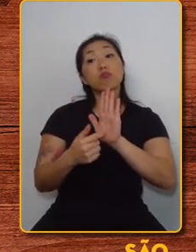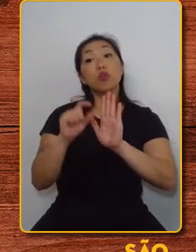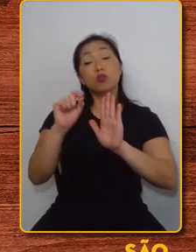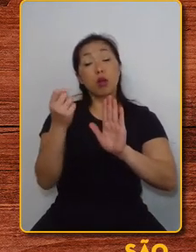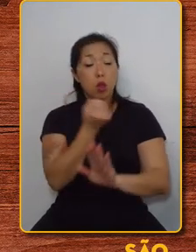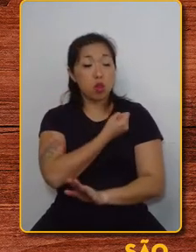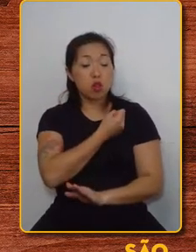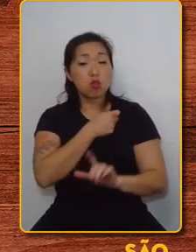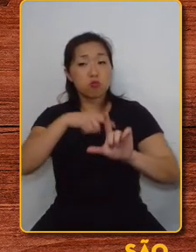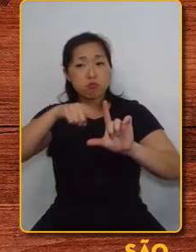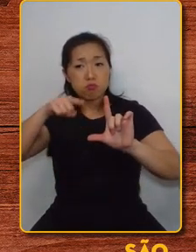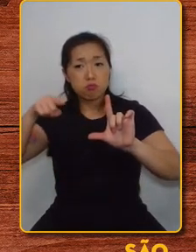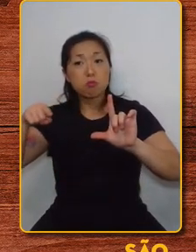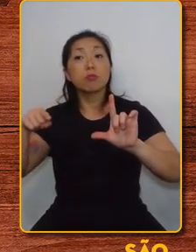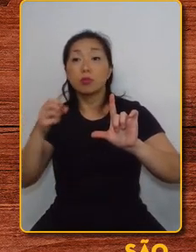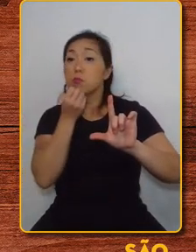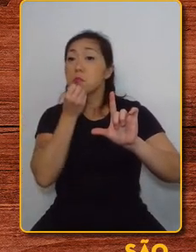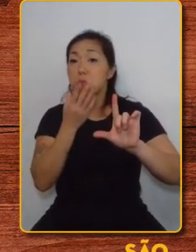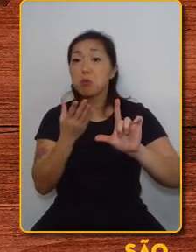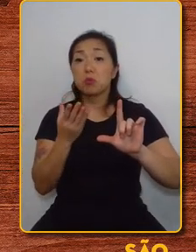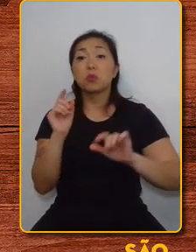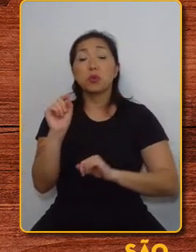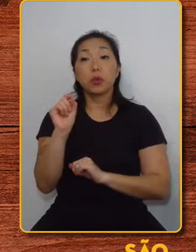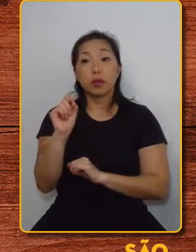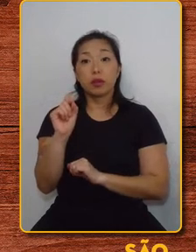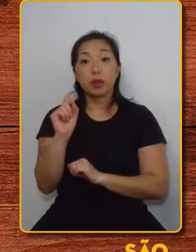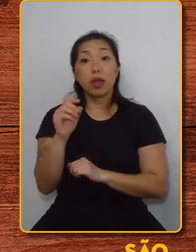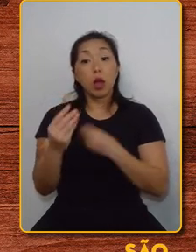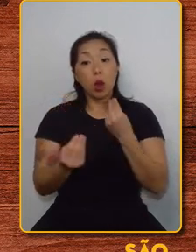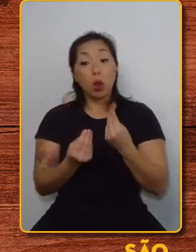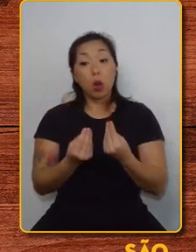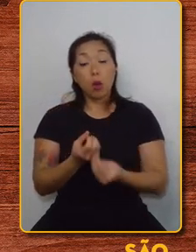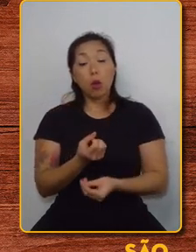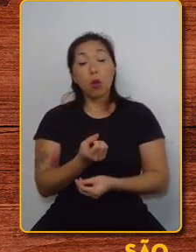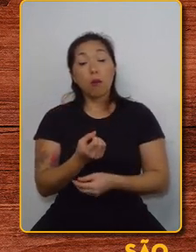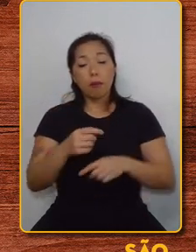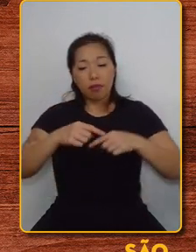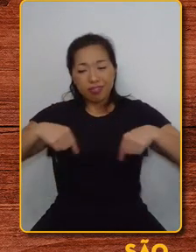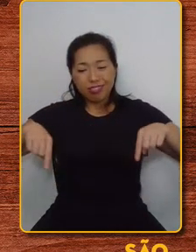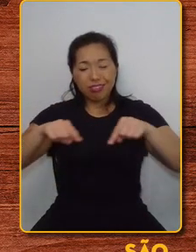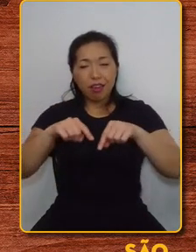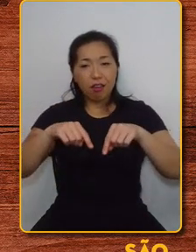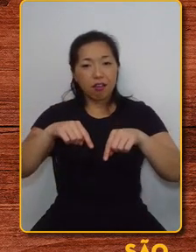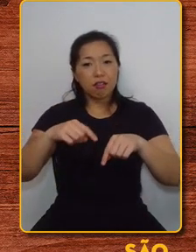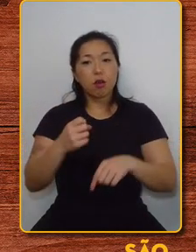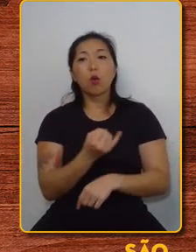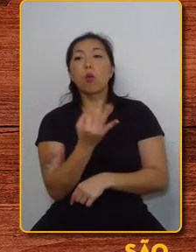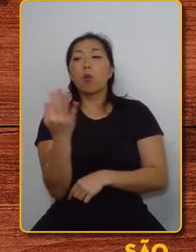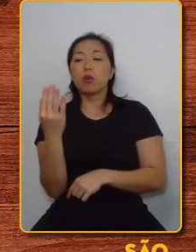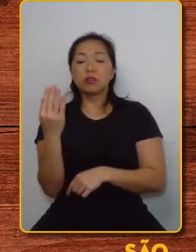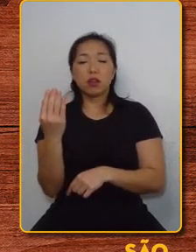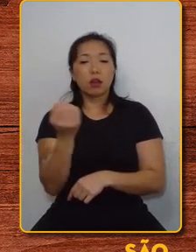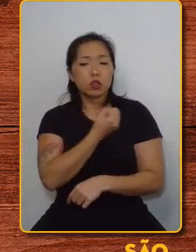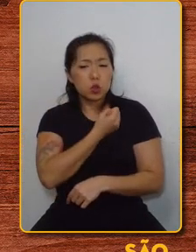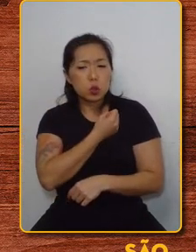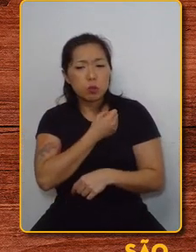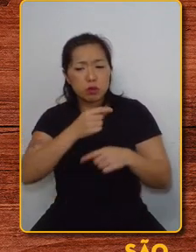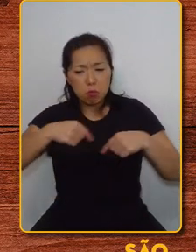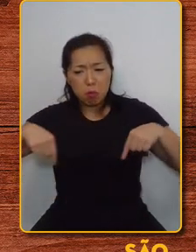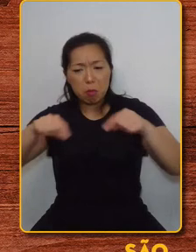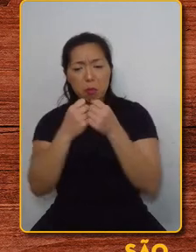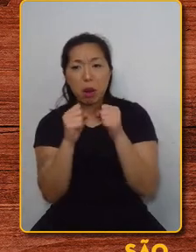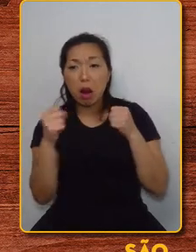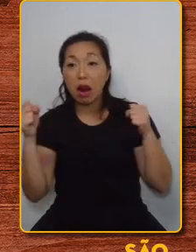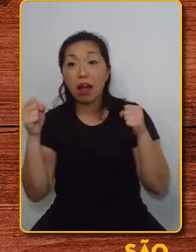terras desapropriados, tanto no governo Fernando Henrique como no governo Lula. É uma quantidade imensa, que dá para a gente produzir muita